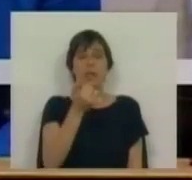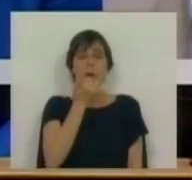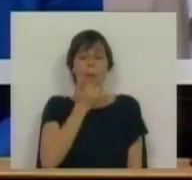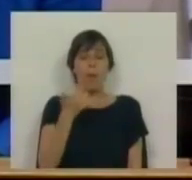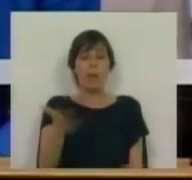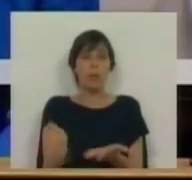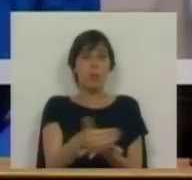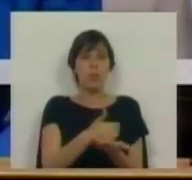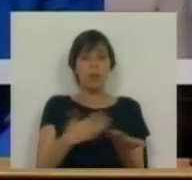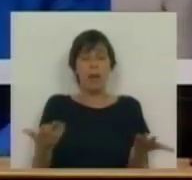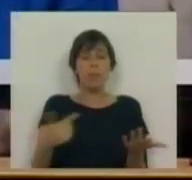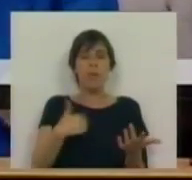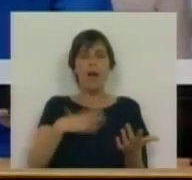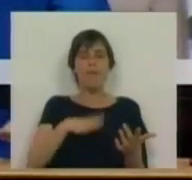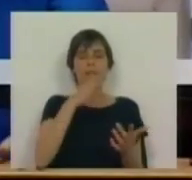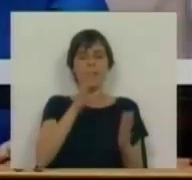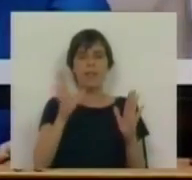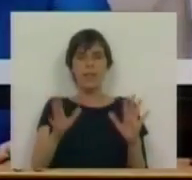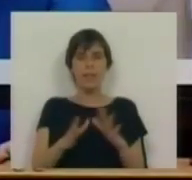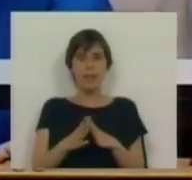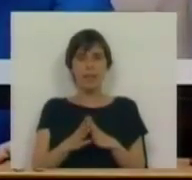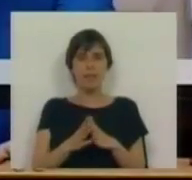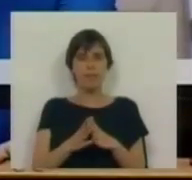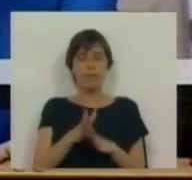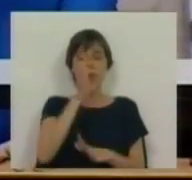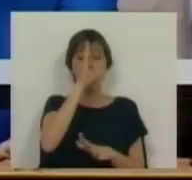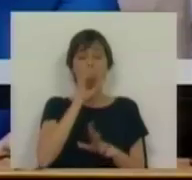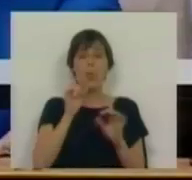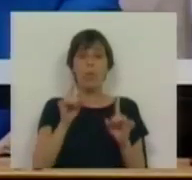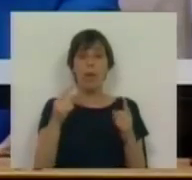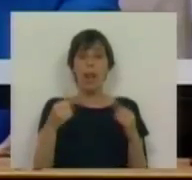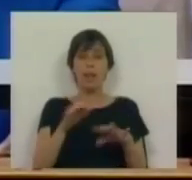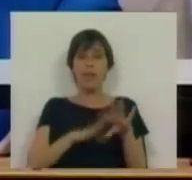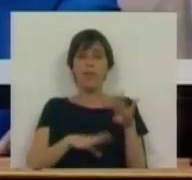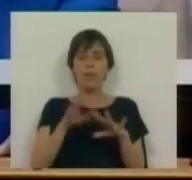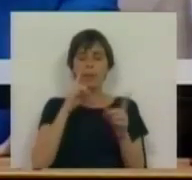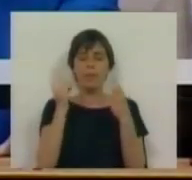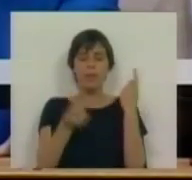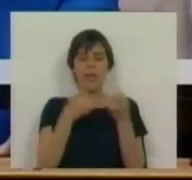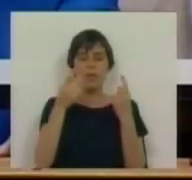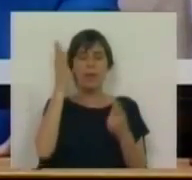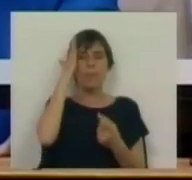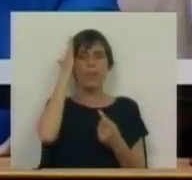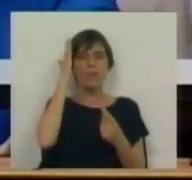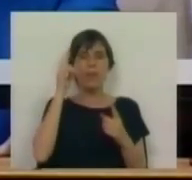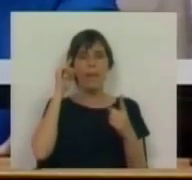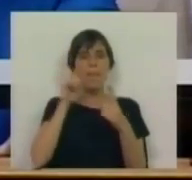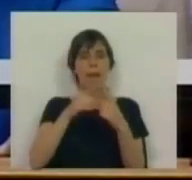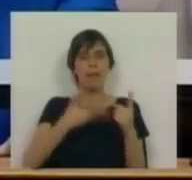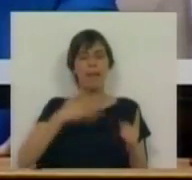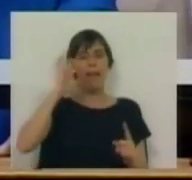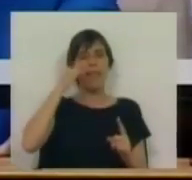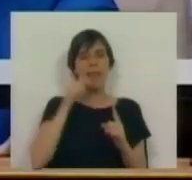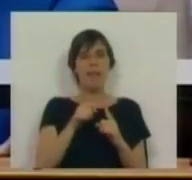com os dados e eu gostava de lhe dizer o seguinte: o Governo tem feito revisões das previsões das metas do